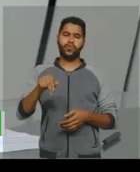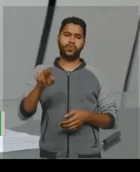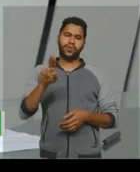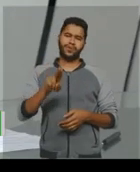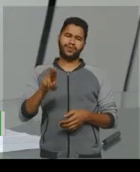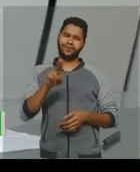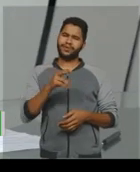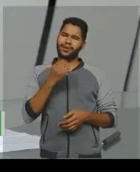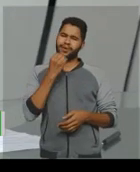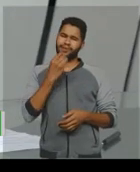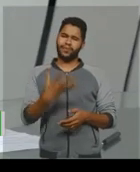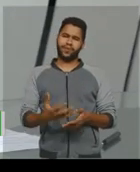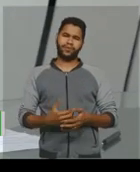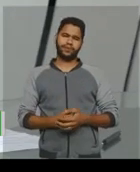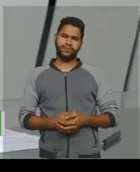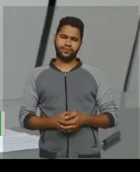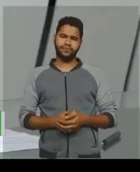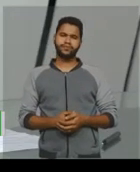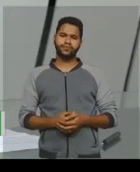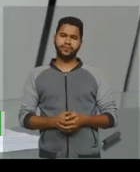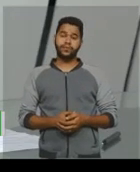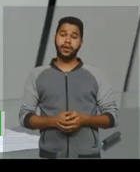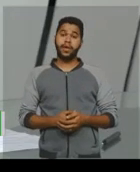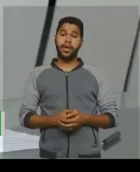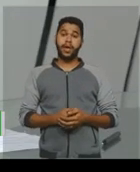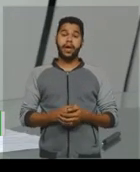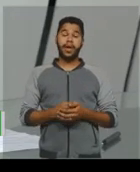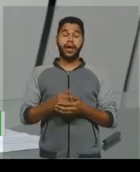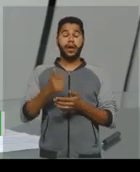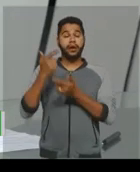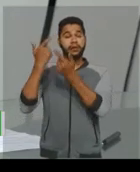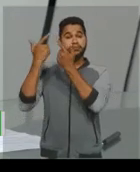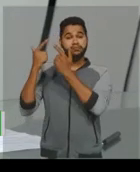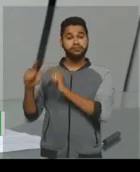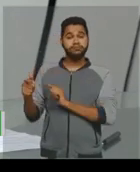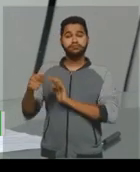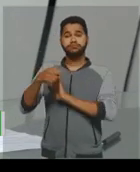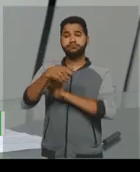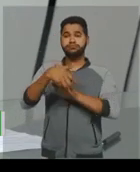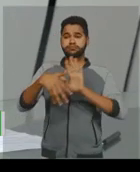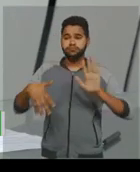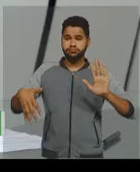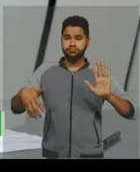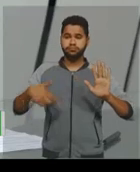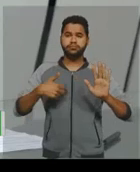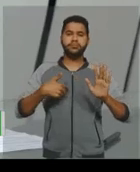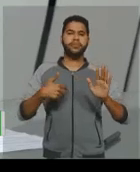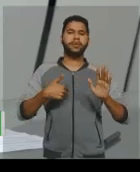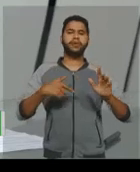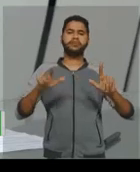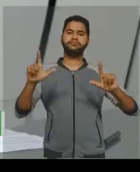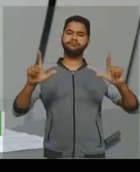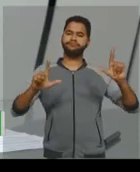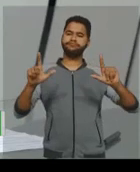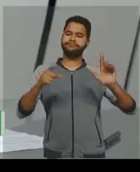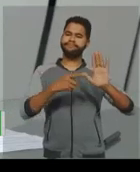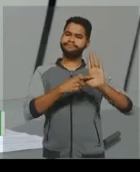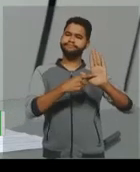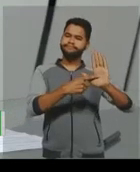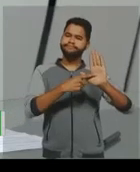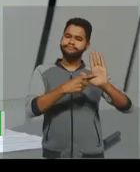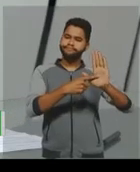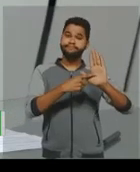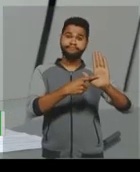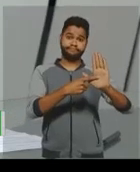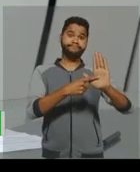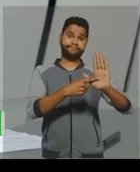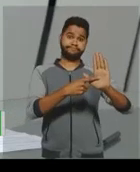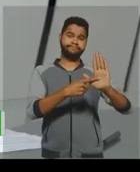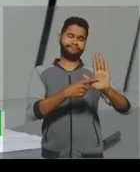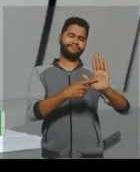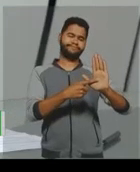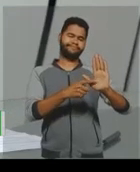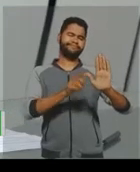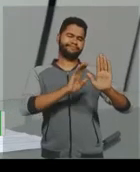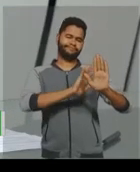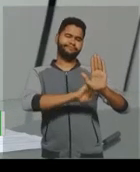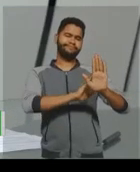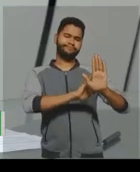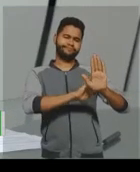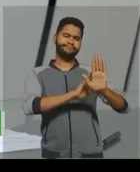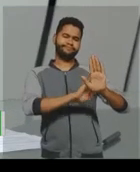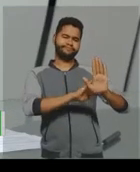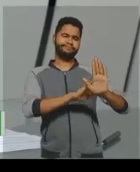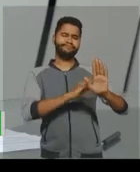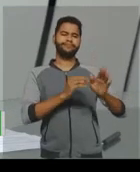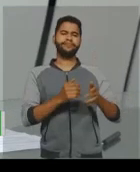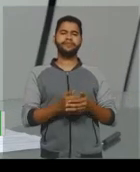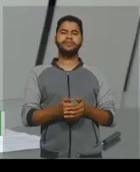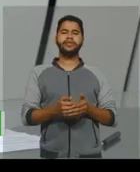usar. As figuras de linguagem são encontradas em propagandas, intencionalmente, né? Em